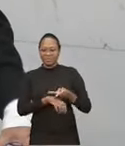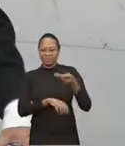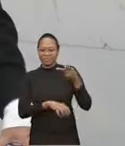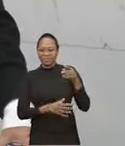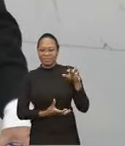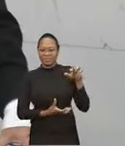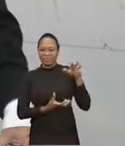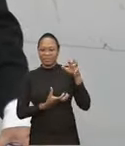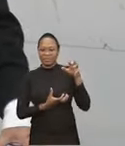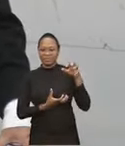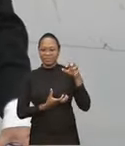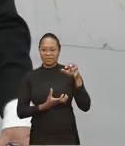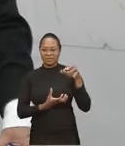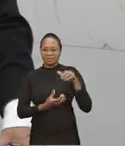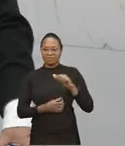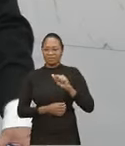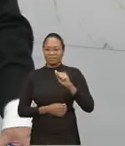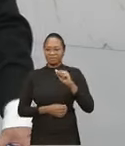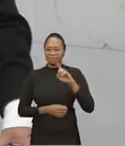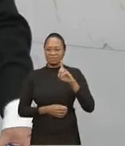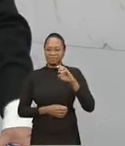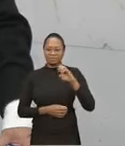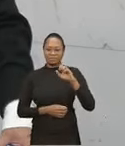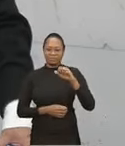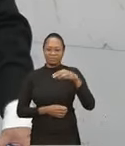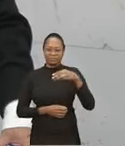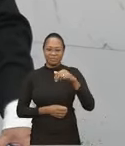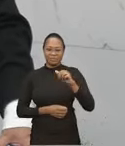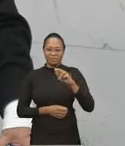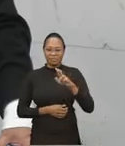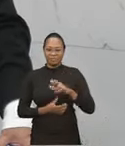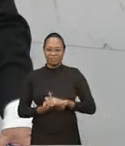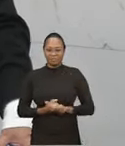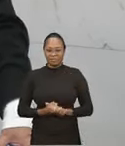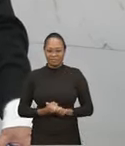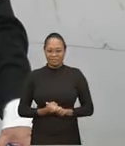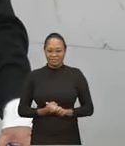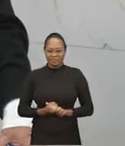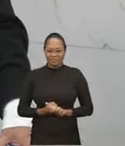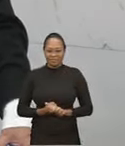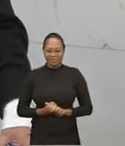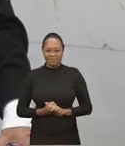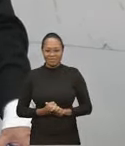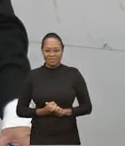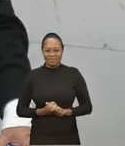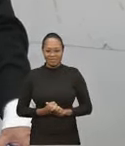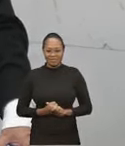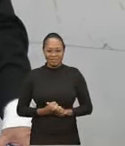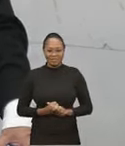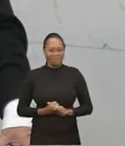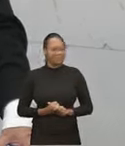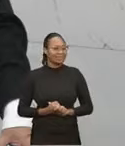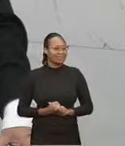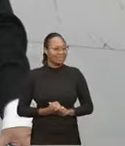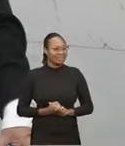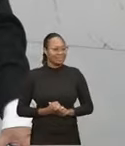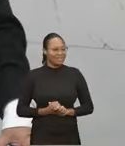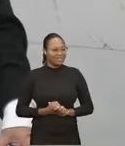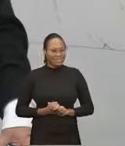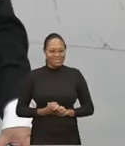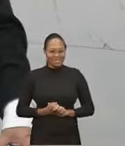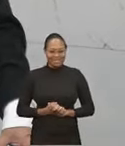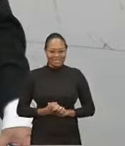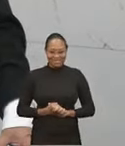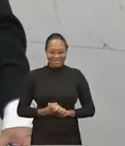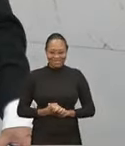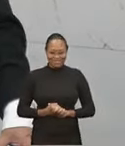Ademar Delgado. Olha o que eu estou lhe dizendo. A gente vai andando a cidade e vamos conhecendo o